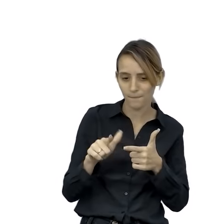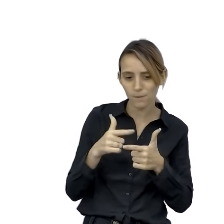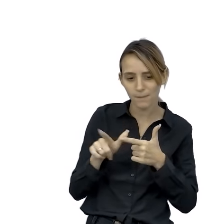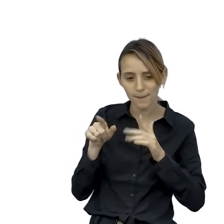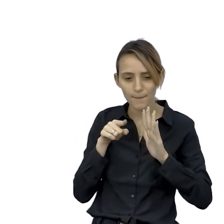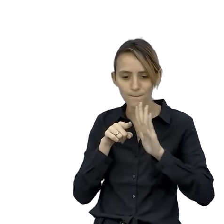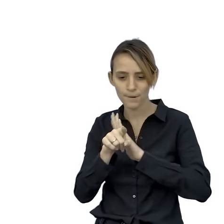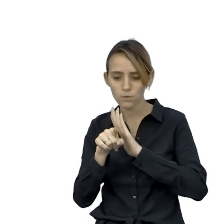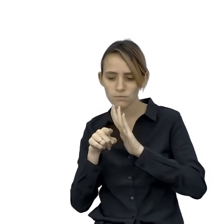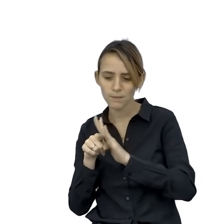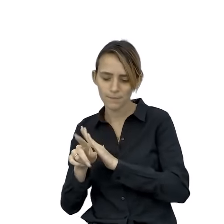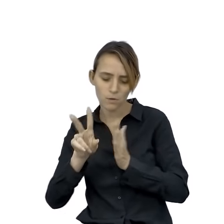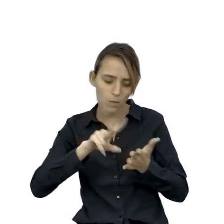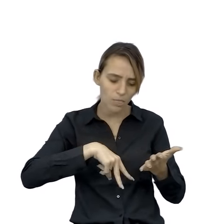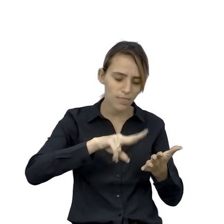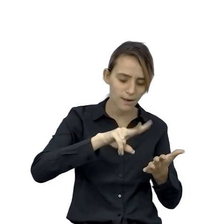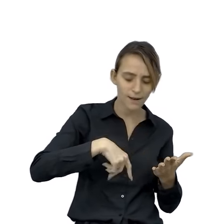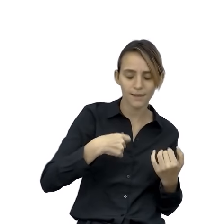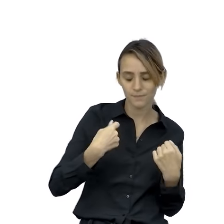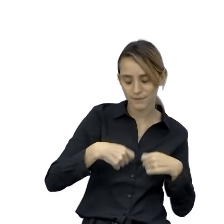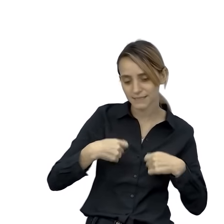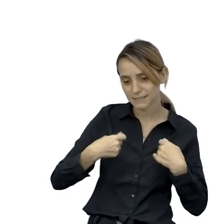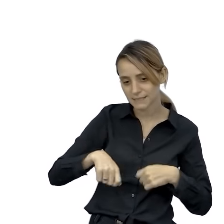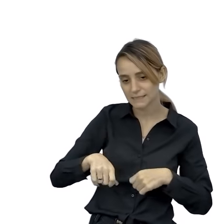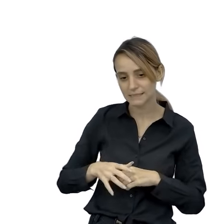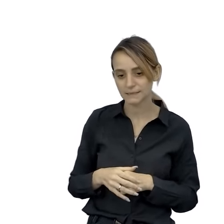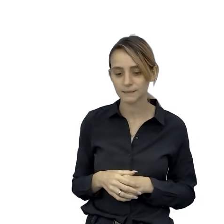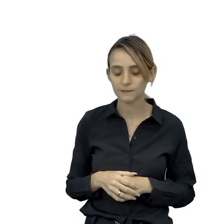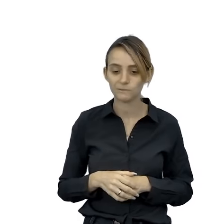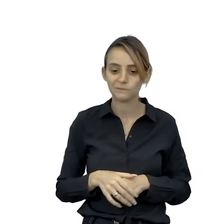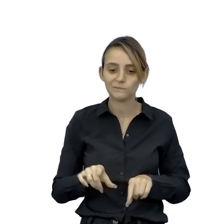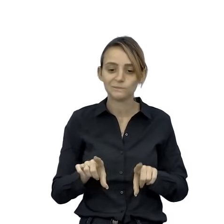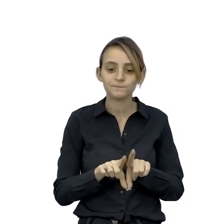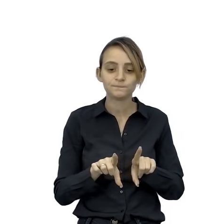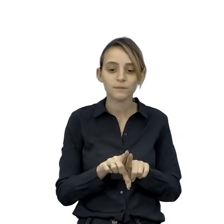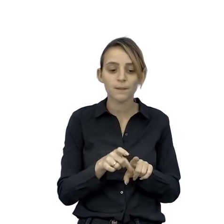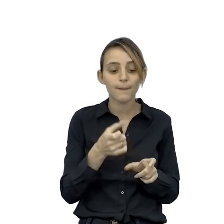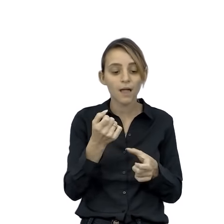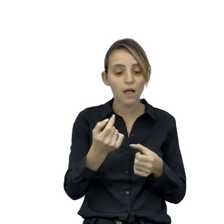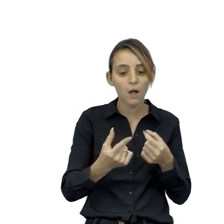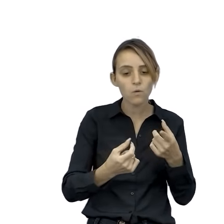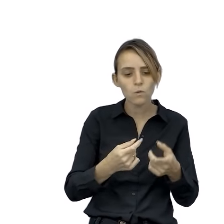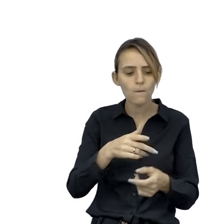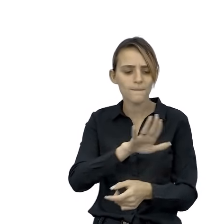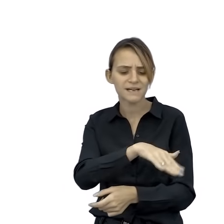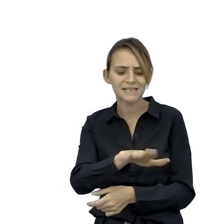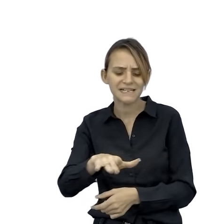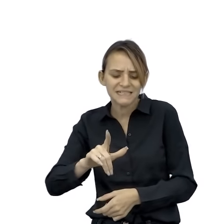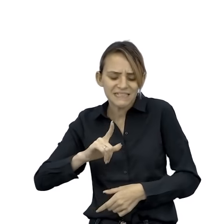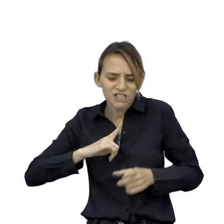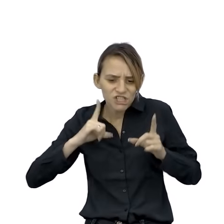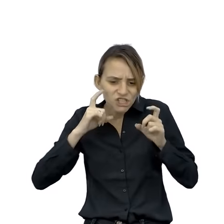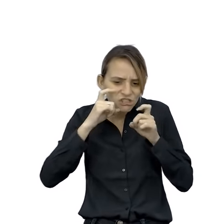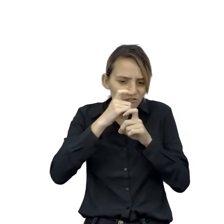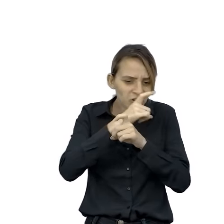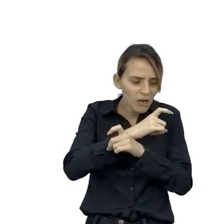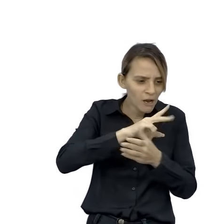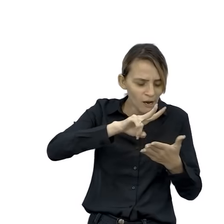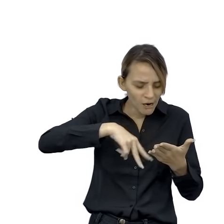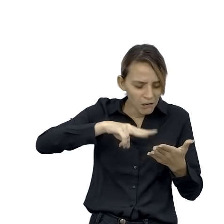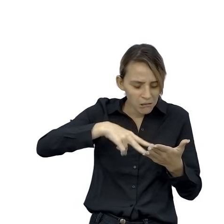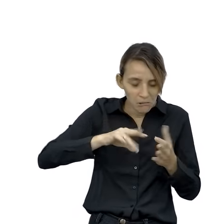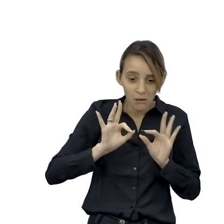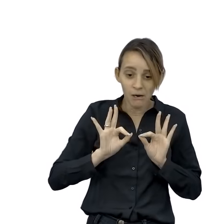aqui, até olhando aí para algumas crianças que vão encontrar essas dificuldades, né, promovendo essa